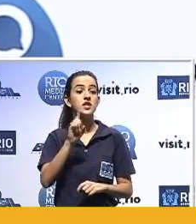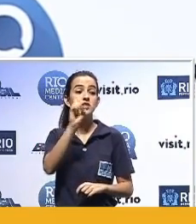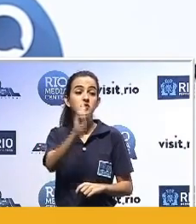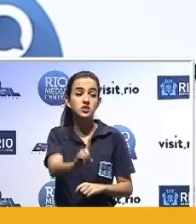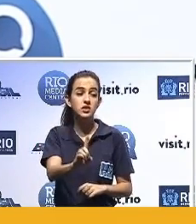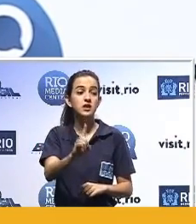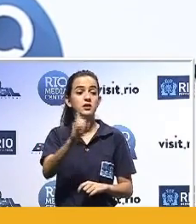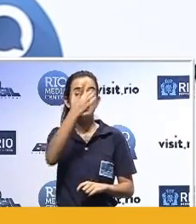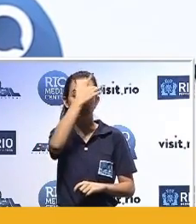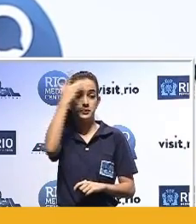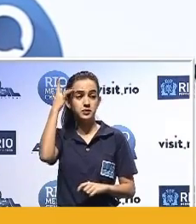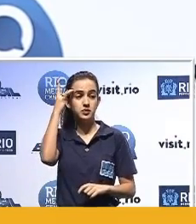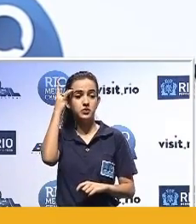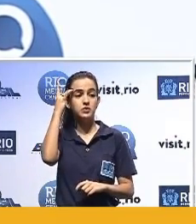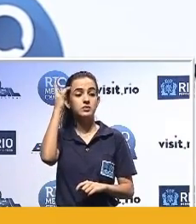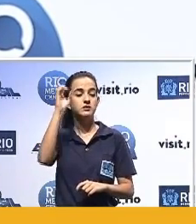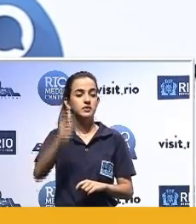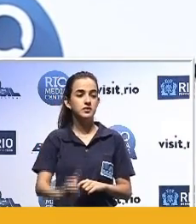conjunto de direitos que nós